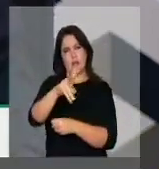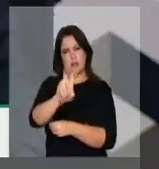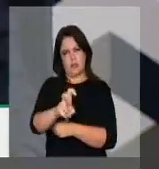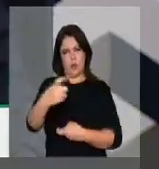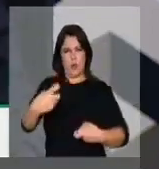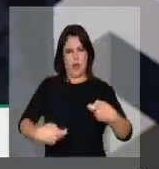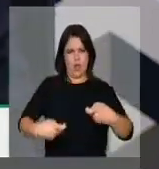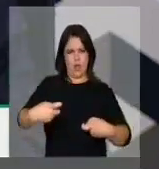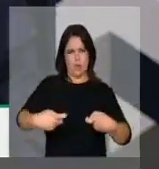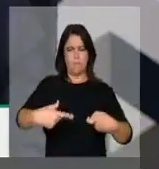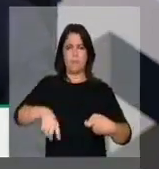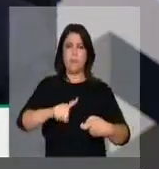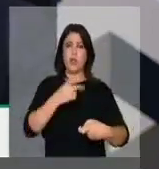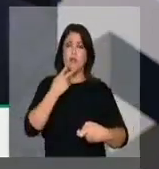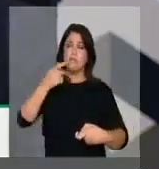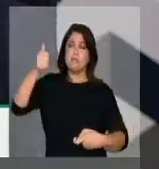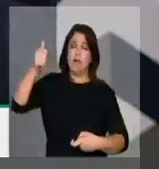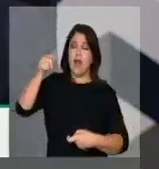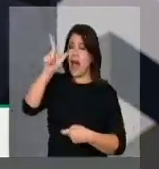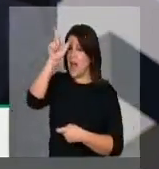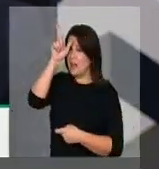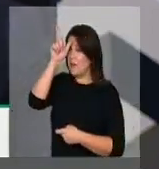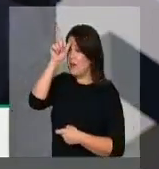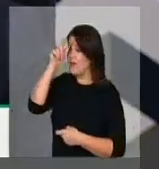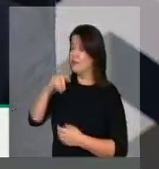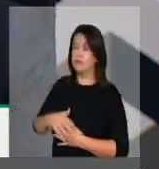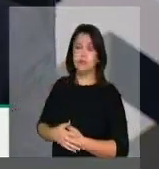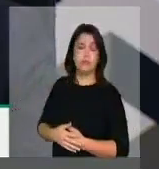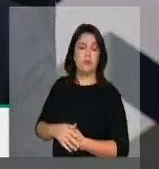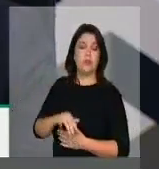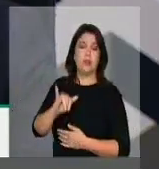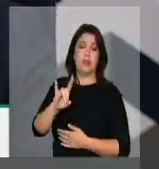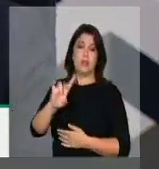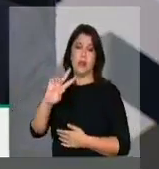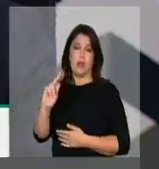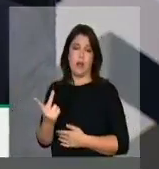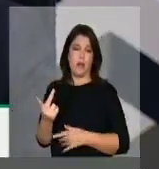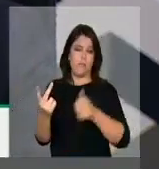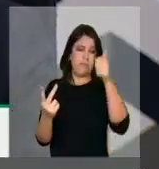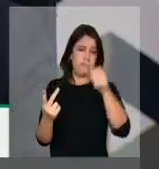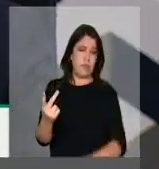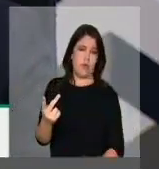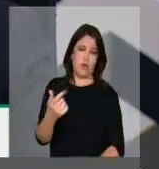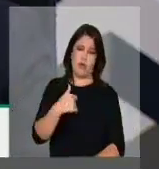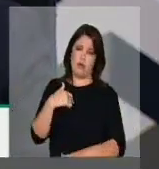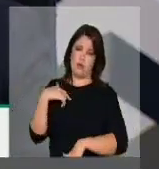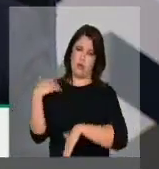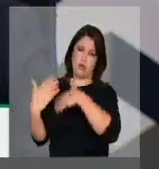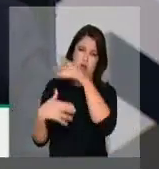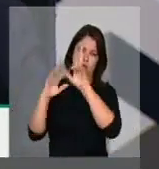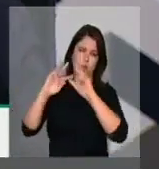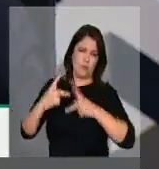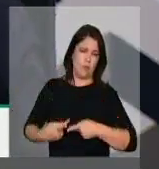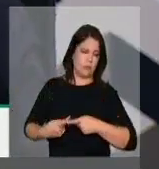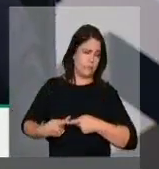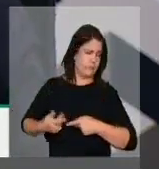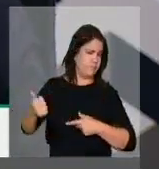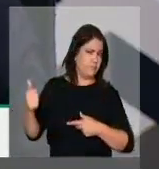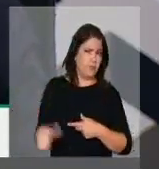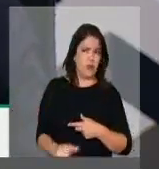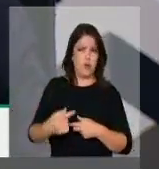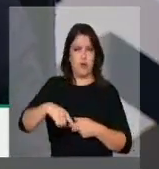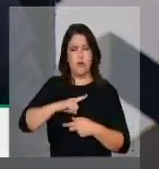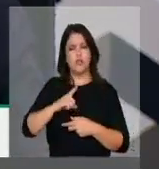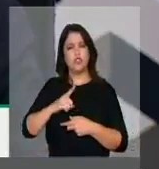Alemanha os piores índices de desenvolvimento possíveis e imagináveis, em todos os aspectos.